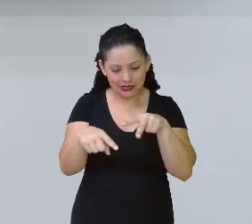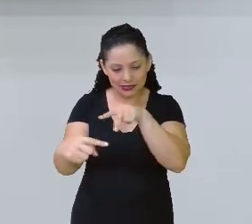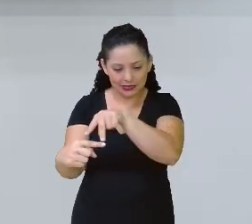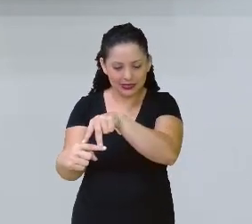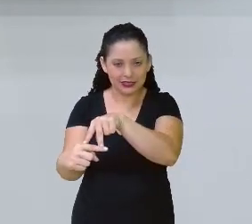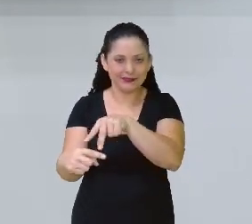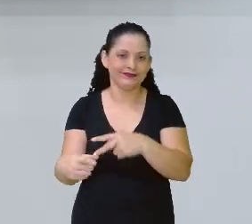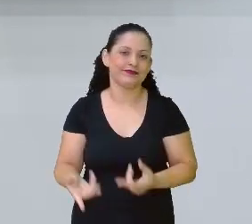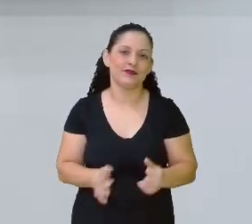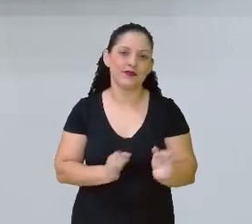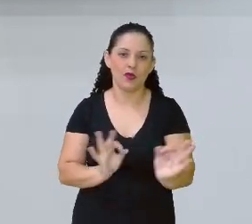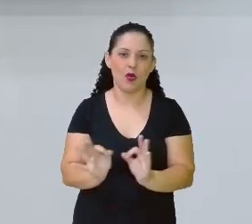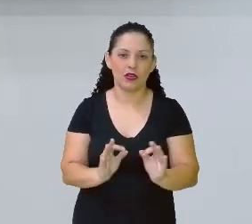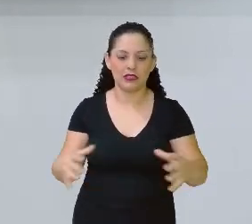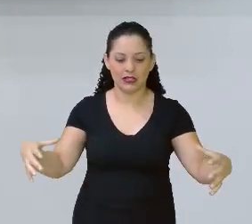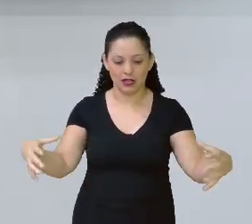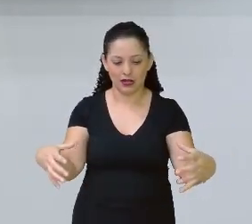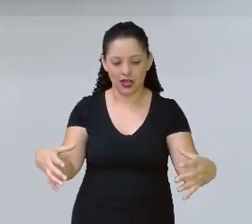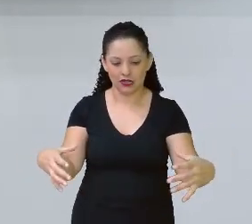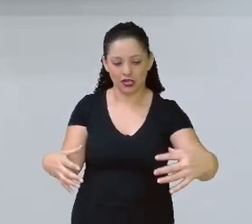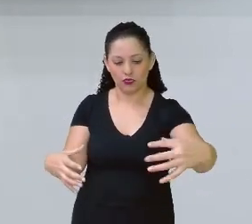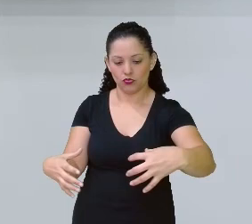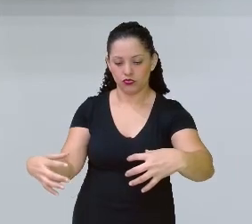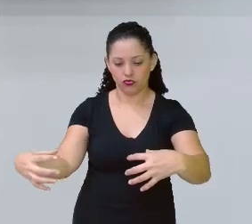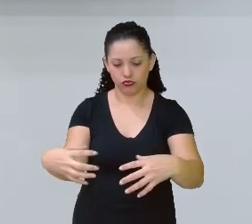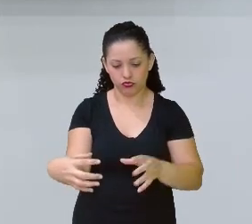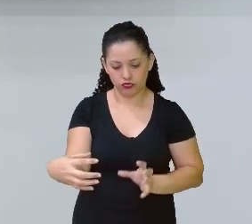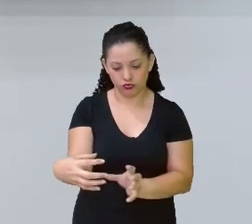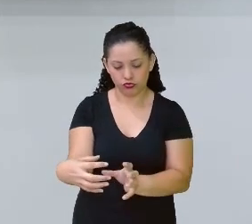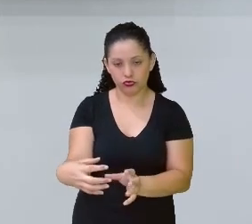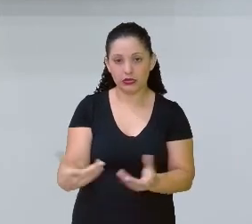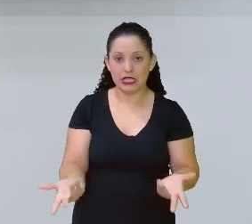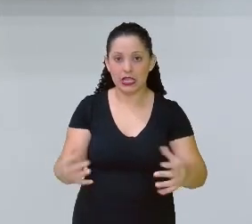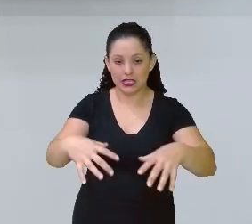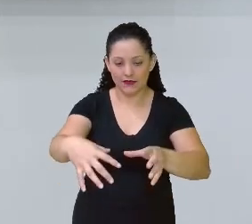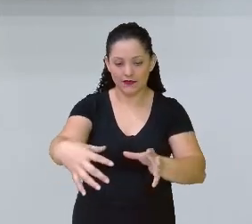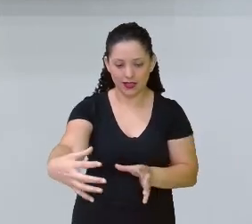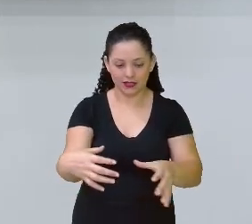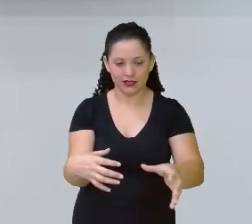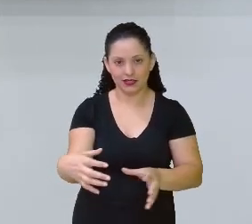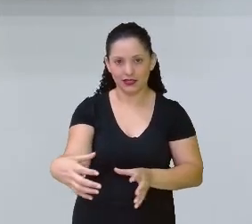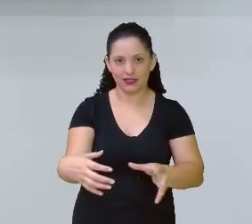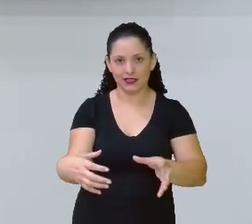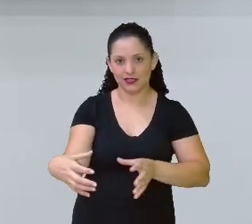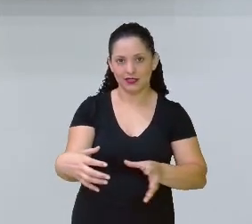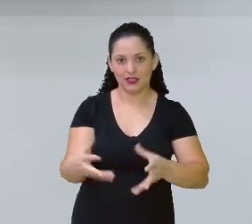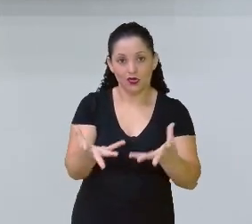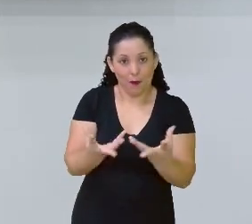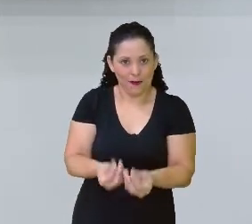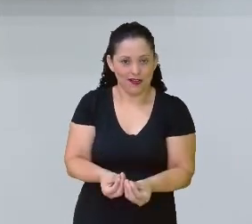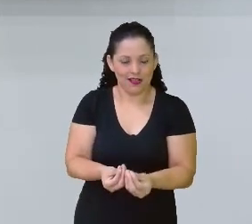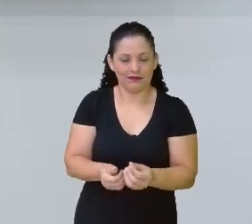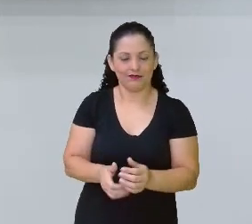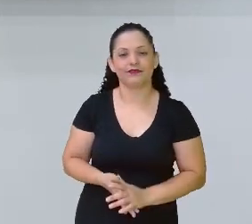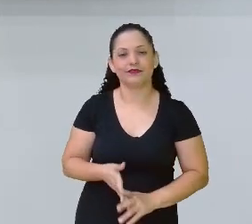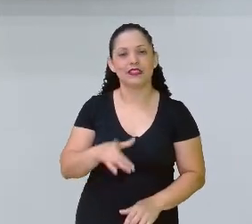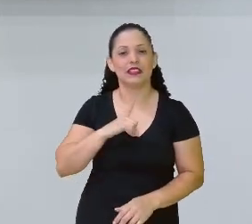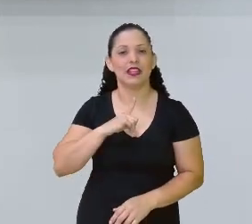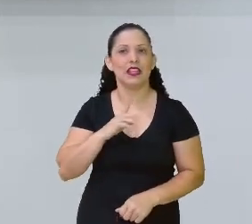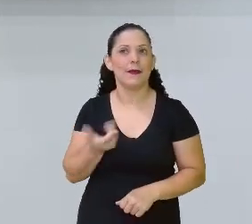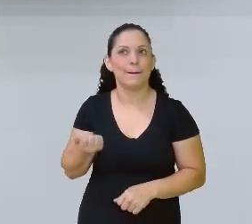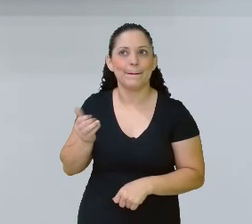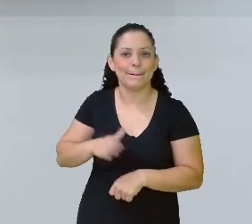né, colocar na caixa, arrumar, e ainda vai sobrar uma parte, certo? Se eu tivesse mais uma